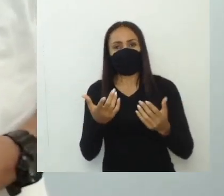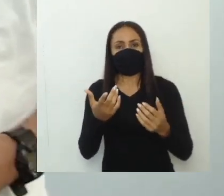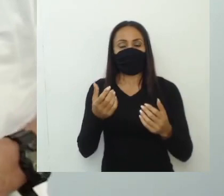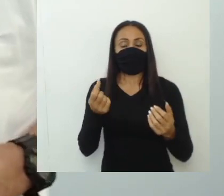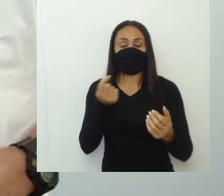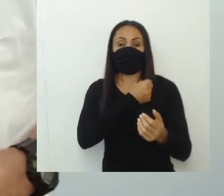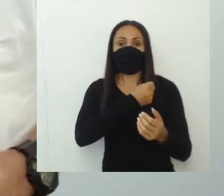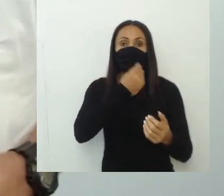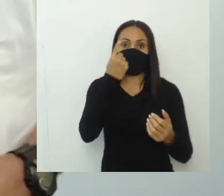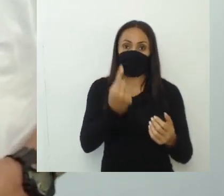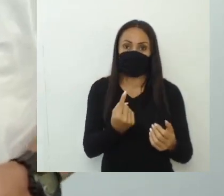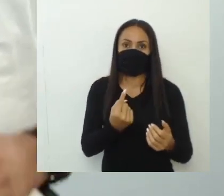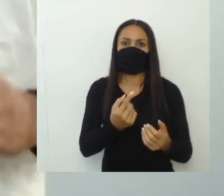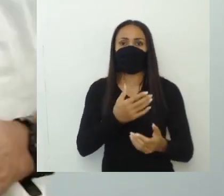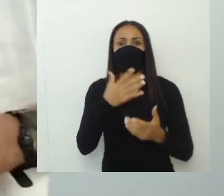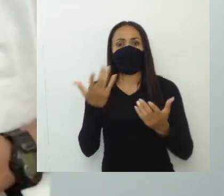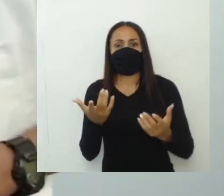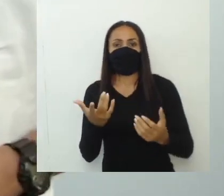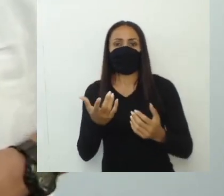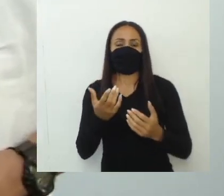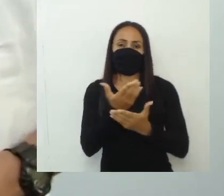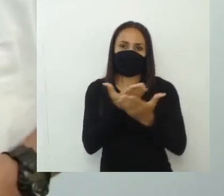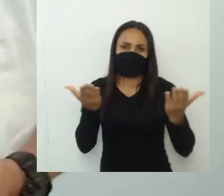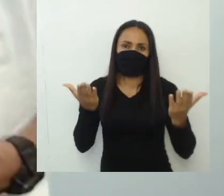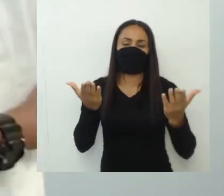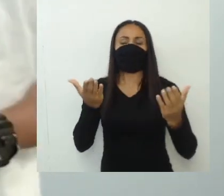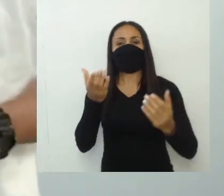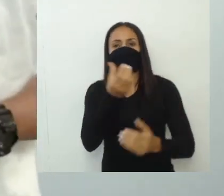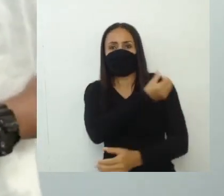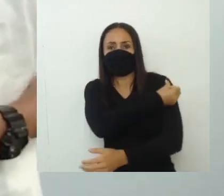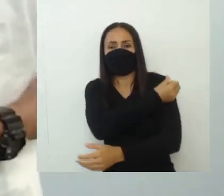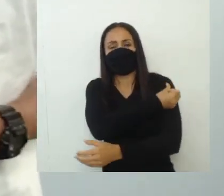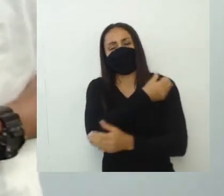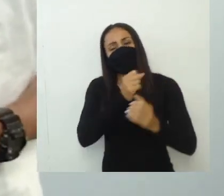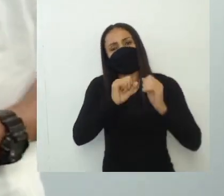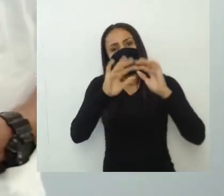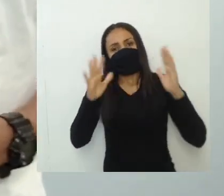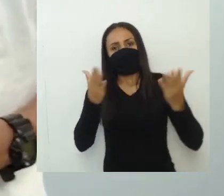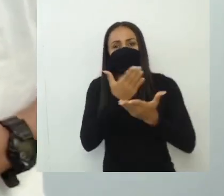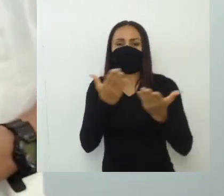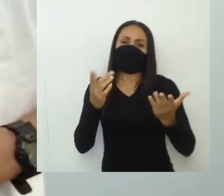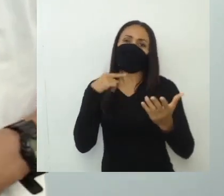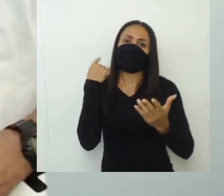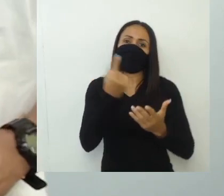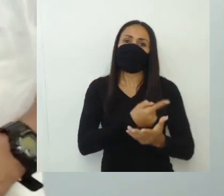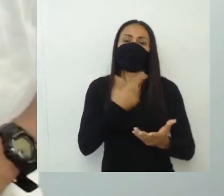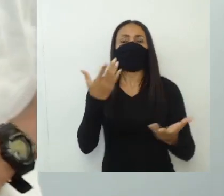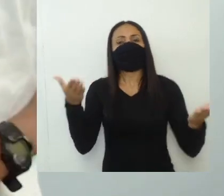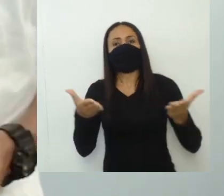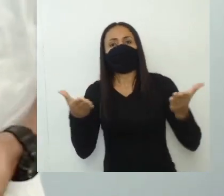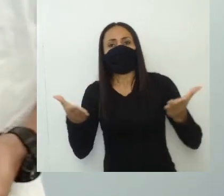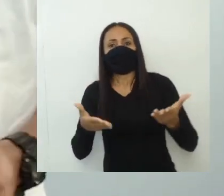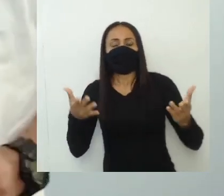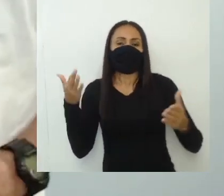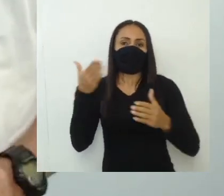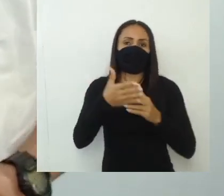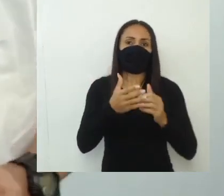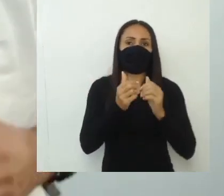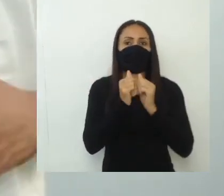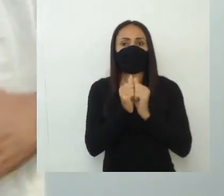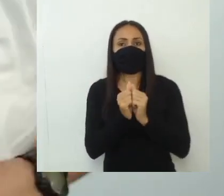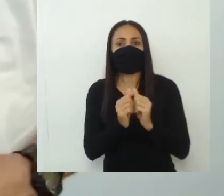1, sistema de numeração decimal para você do sexto ano. E é claro, nós estamos hoje com nossa parceria, a